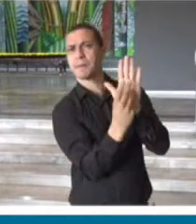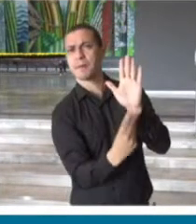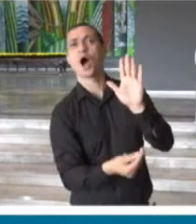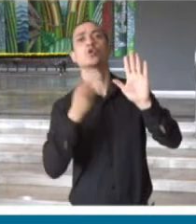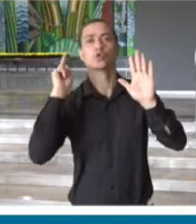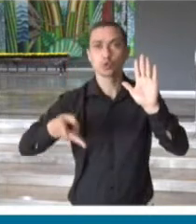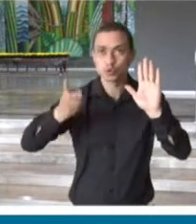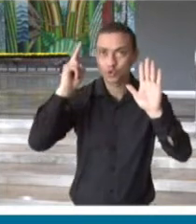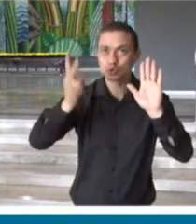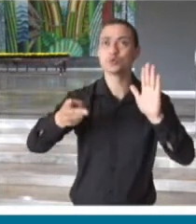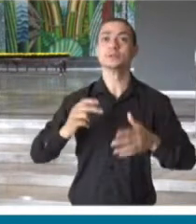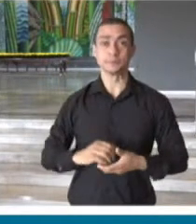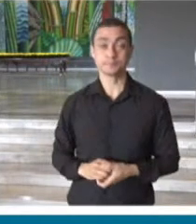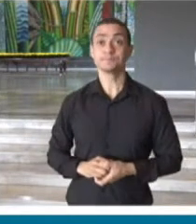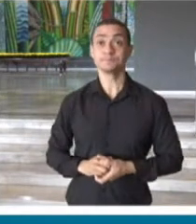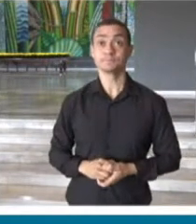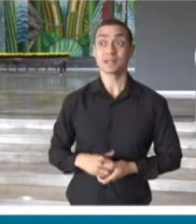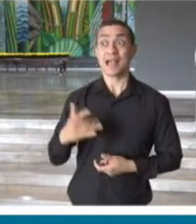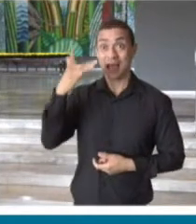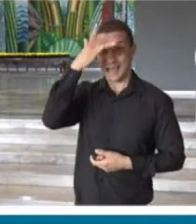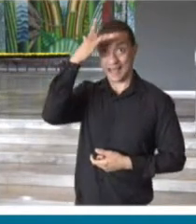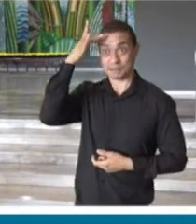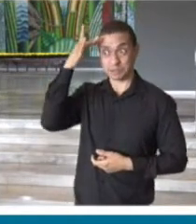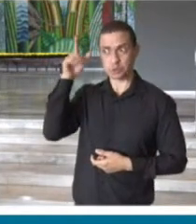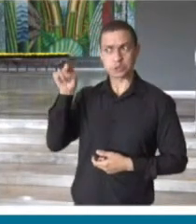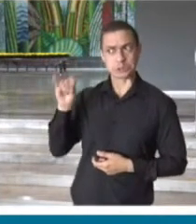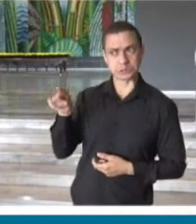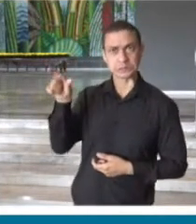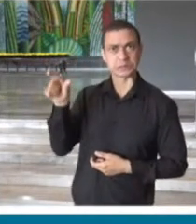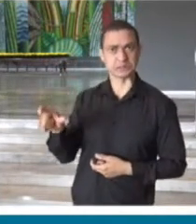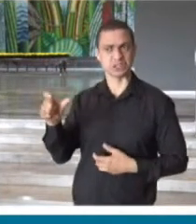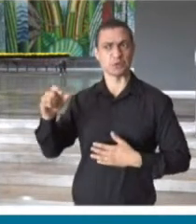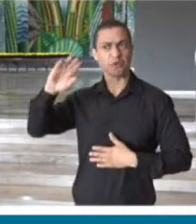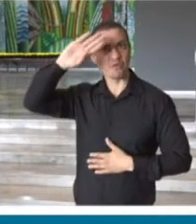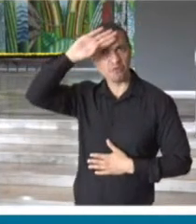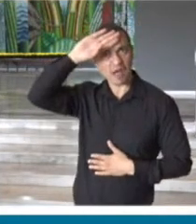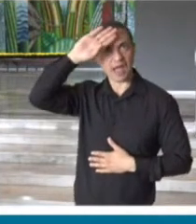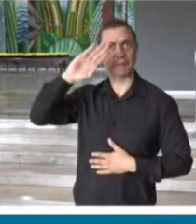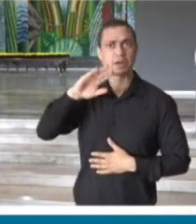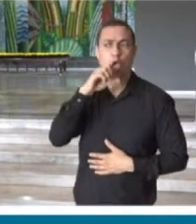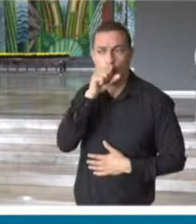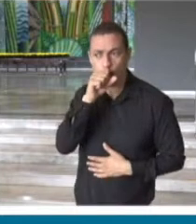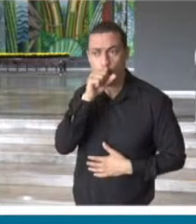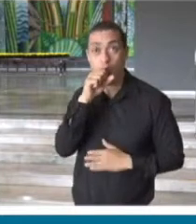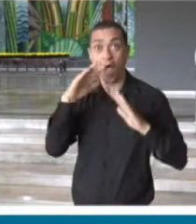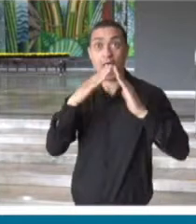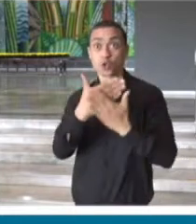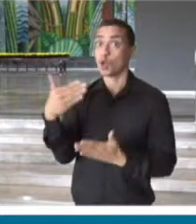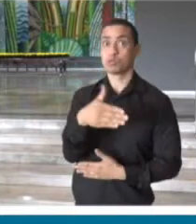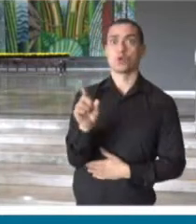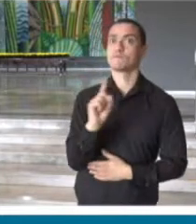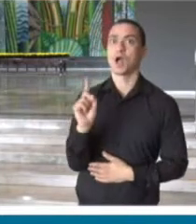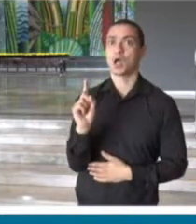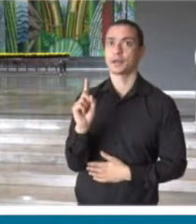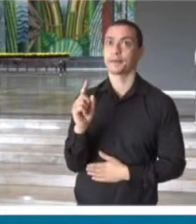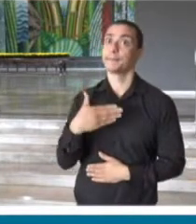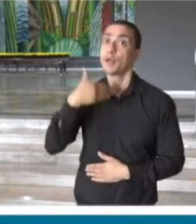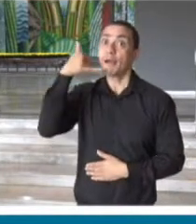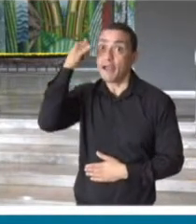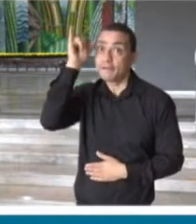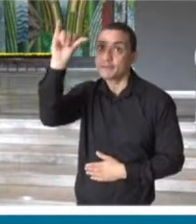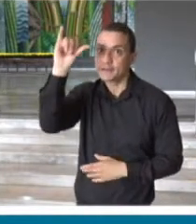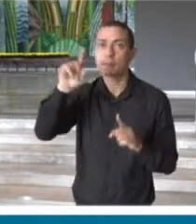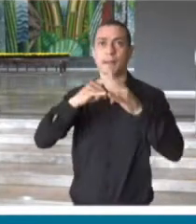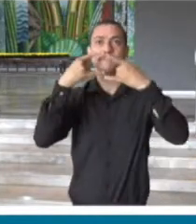continuar ainda com as pessoas sintomáticas, não devem ir à escola, por exemplo. O uso correto, obrigatório das